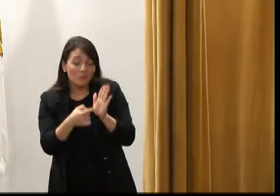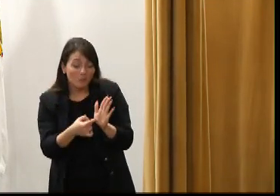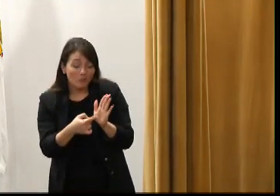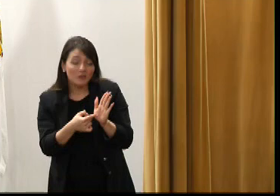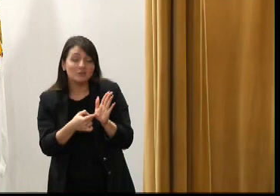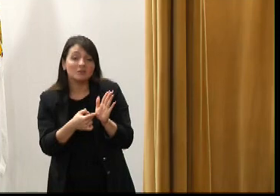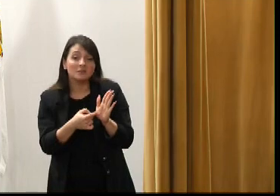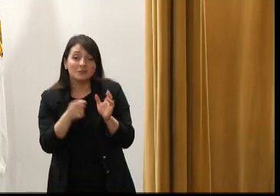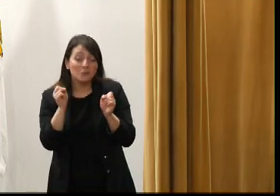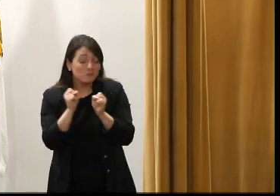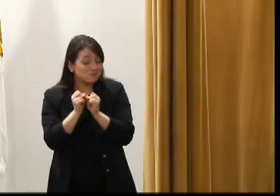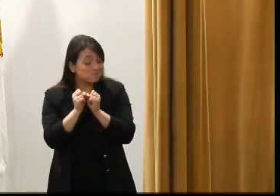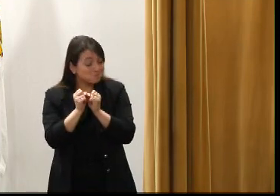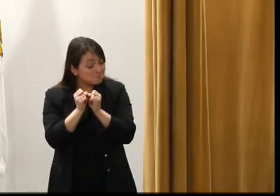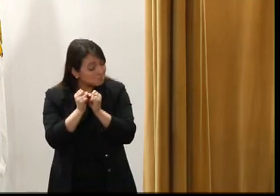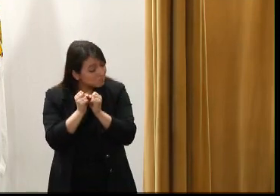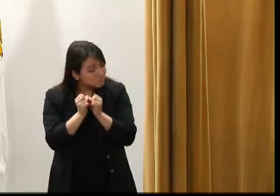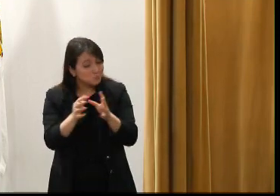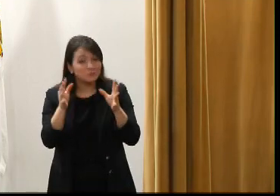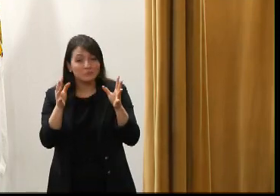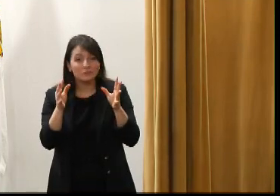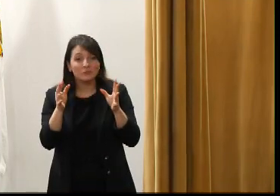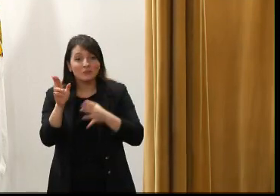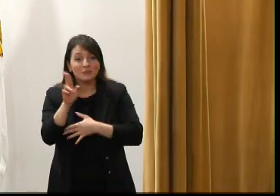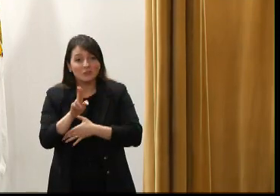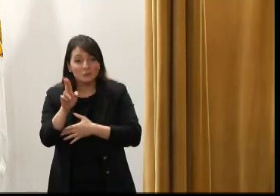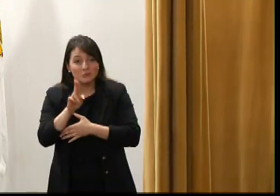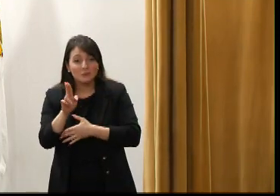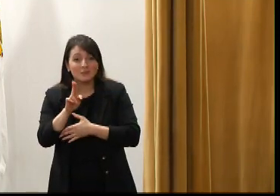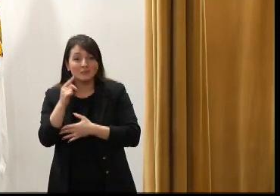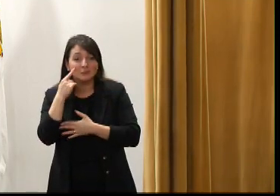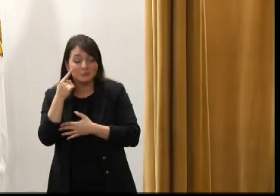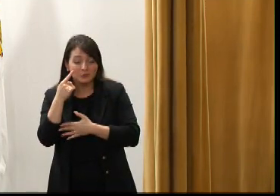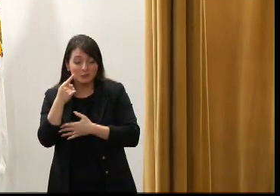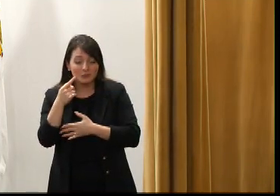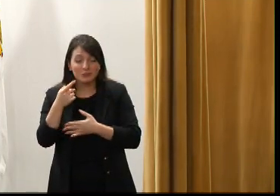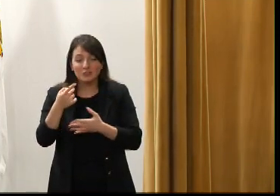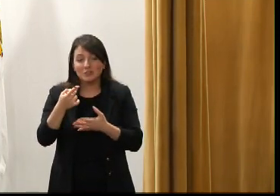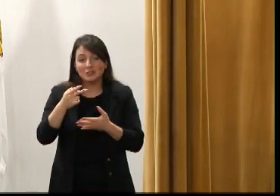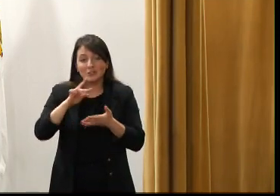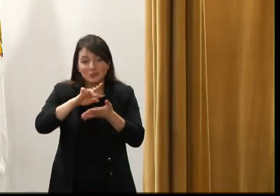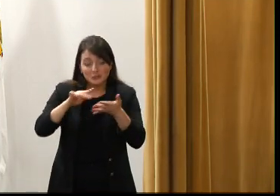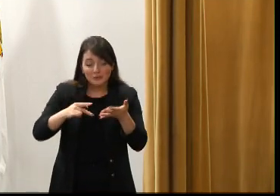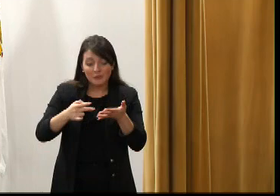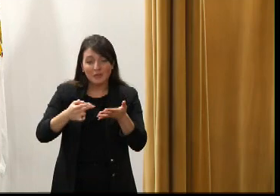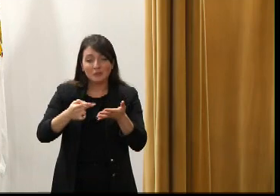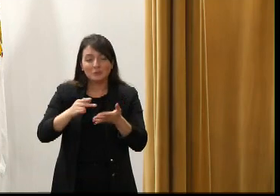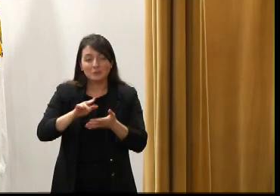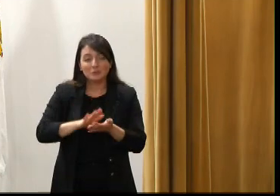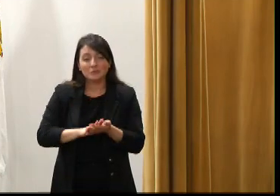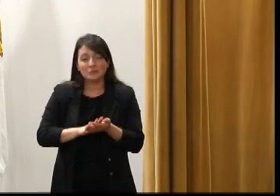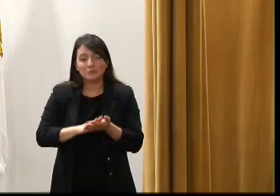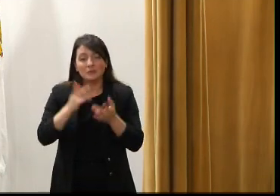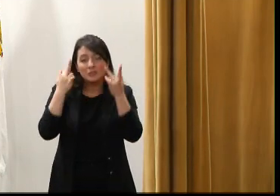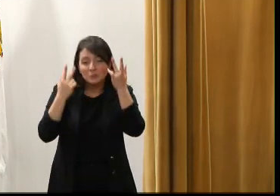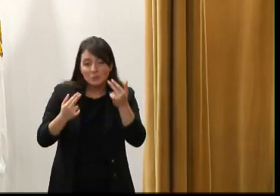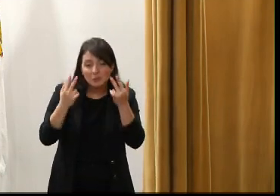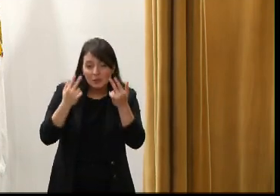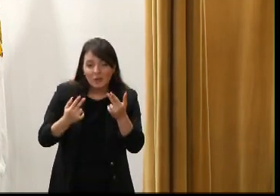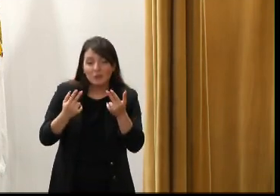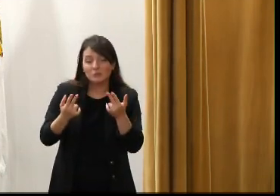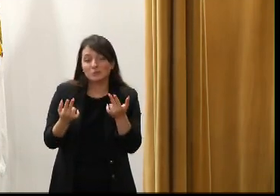tive uma explosão na utilização dos recursos naturais no planeta. E que